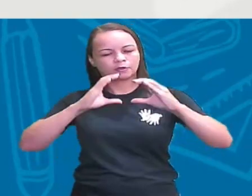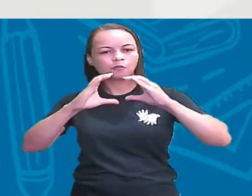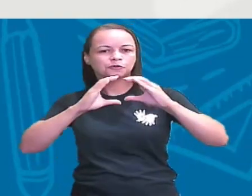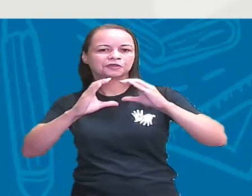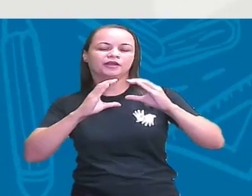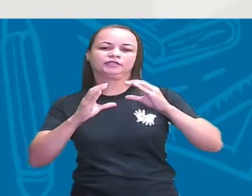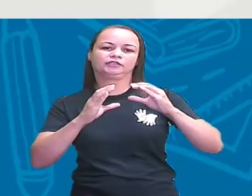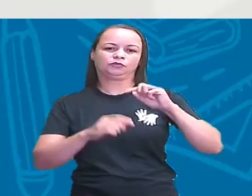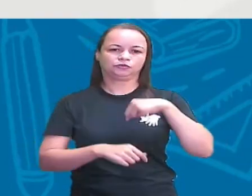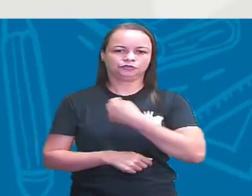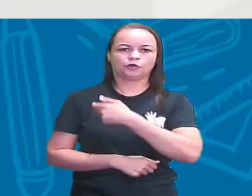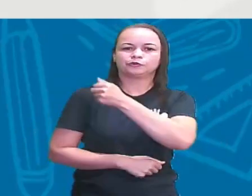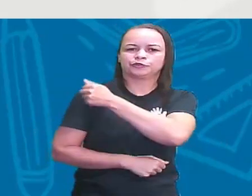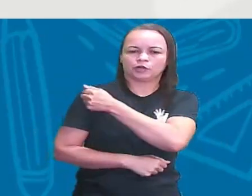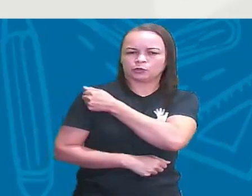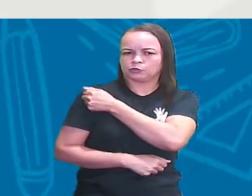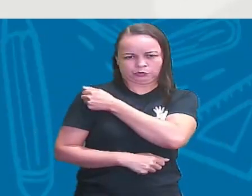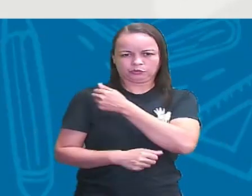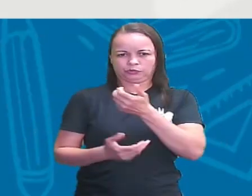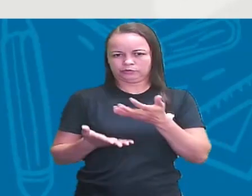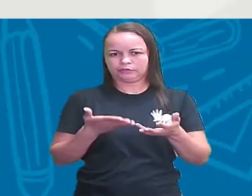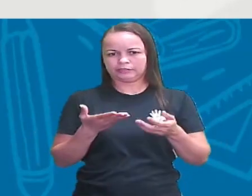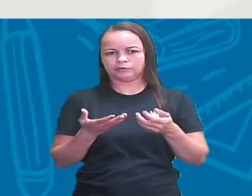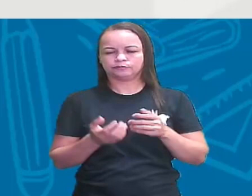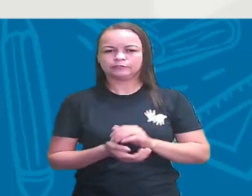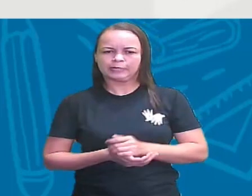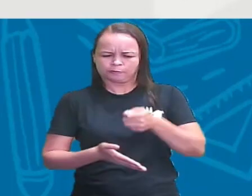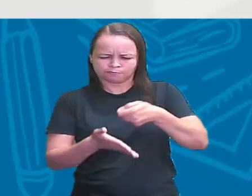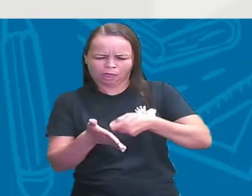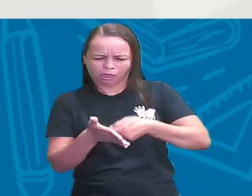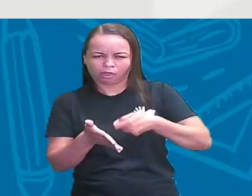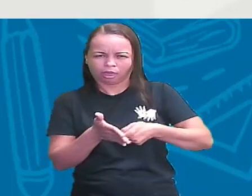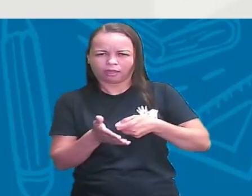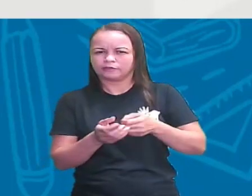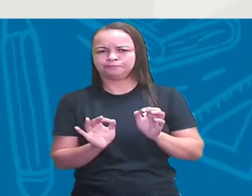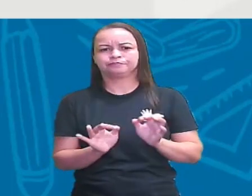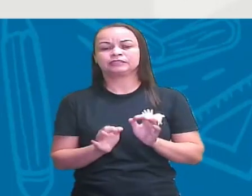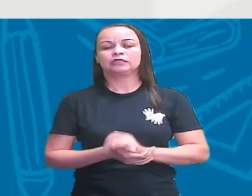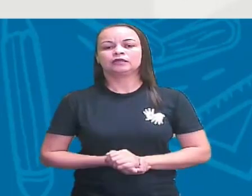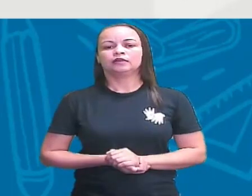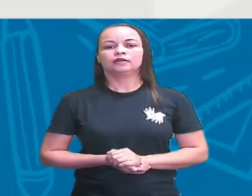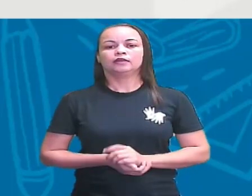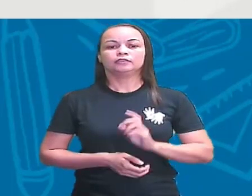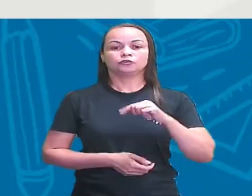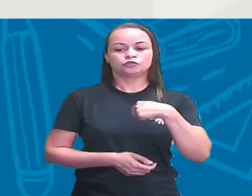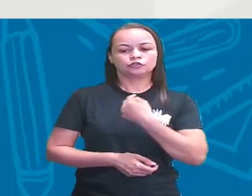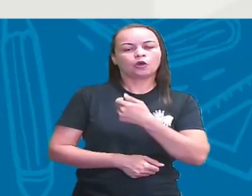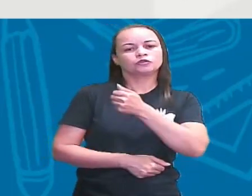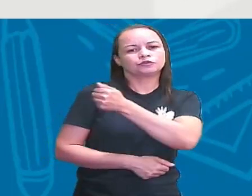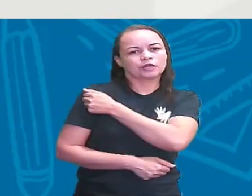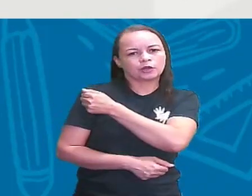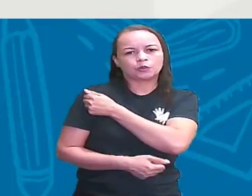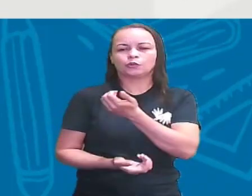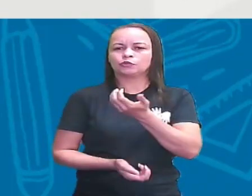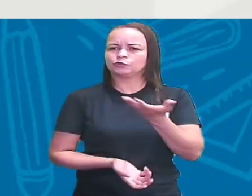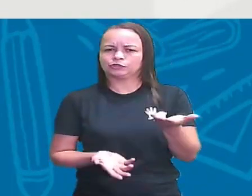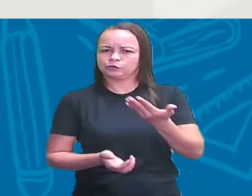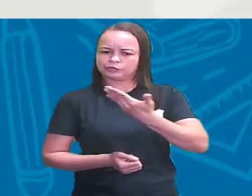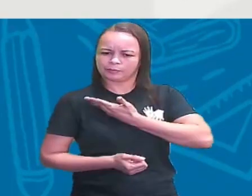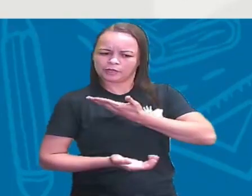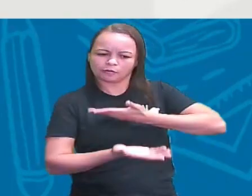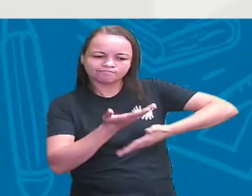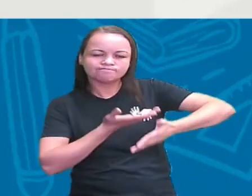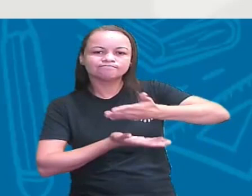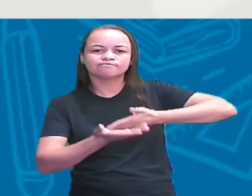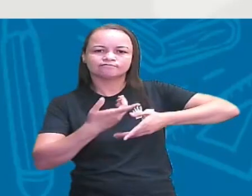nossos estudantes sem censura, não é? E os estudantes, os colegas com os seus colegas